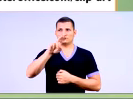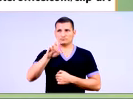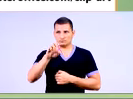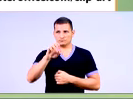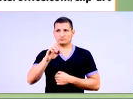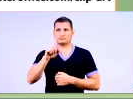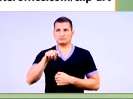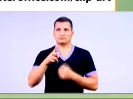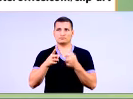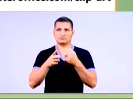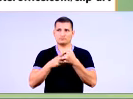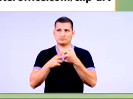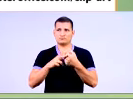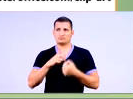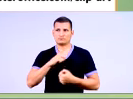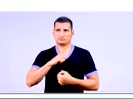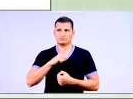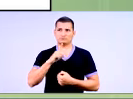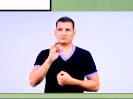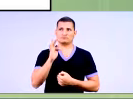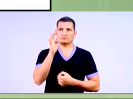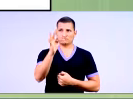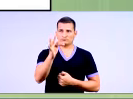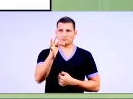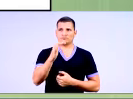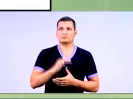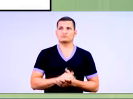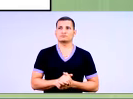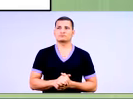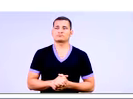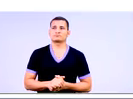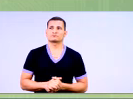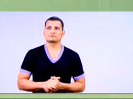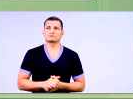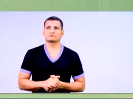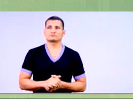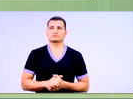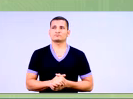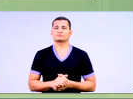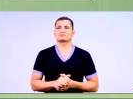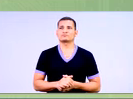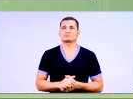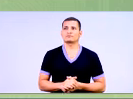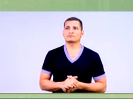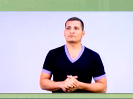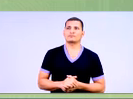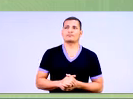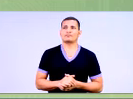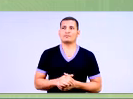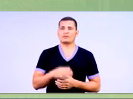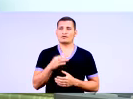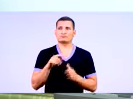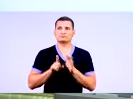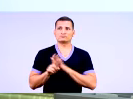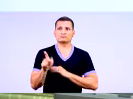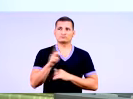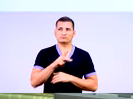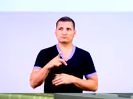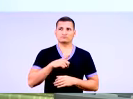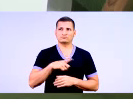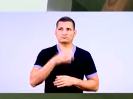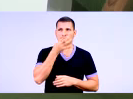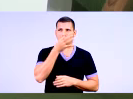verbo ter, fique no futuro, ok? Nós vamos então, professora Leide, comentários, questões